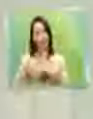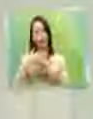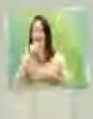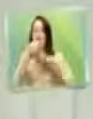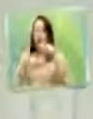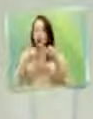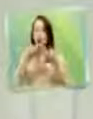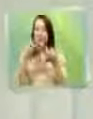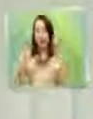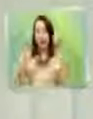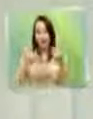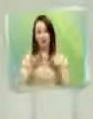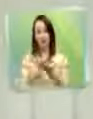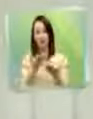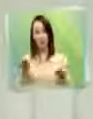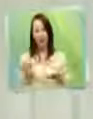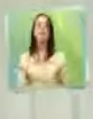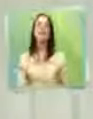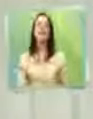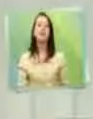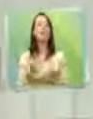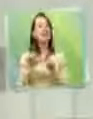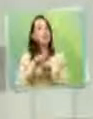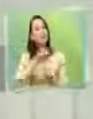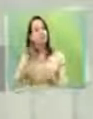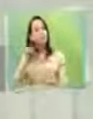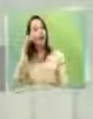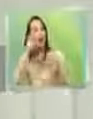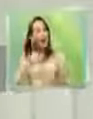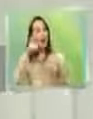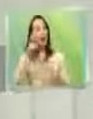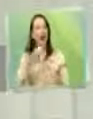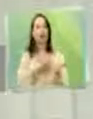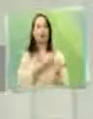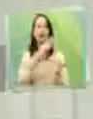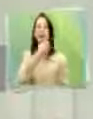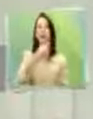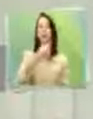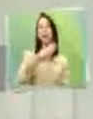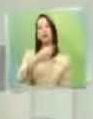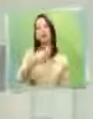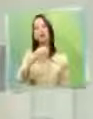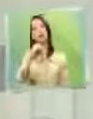você. Participe ligando para a gente aqui ao vivo no